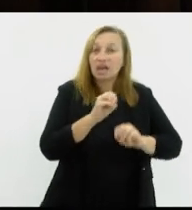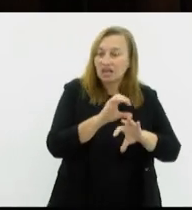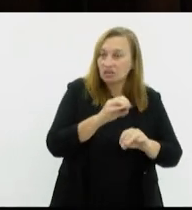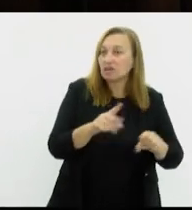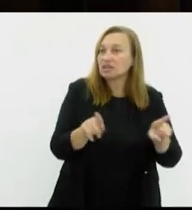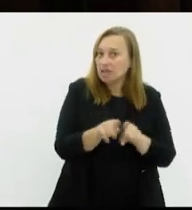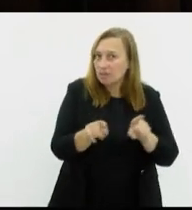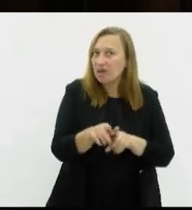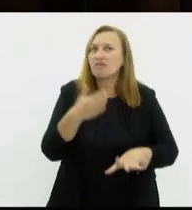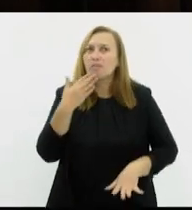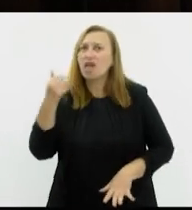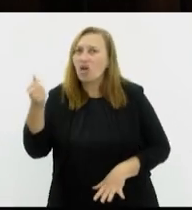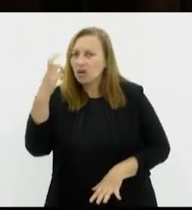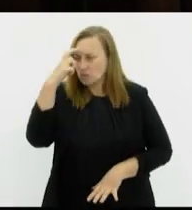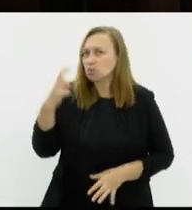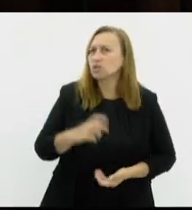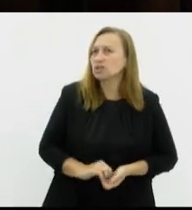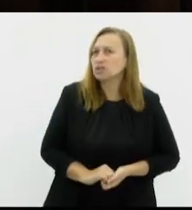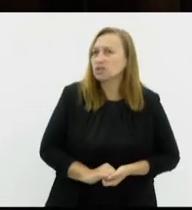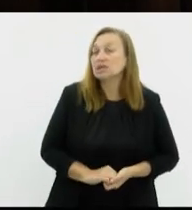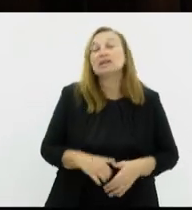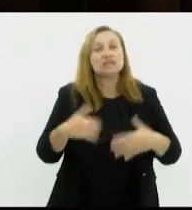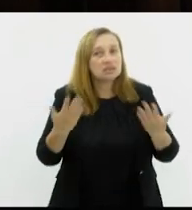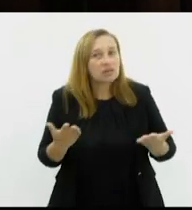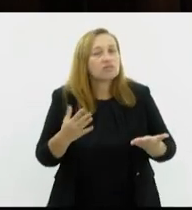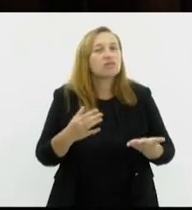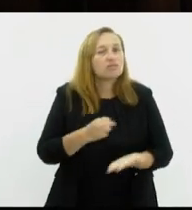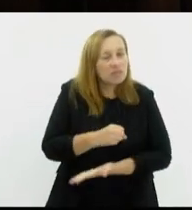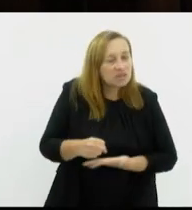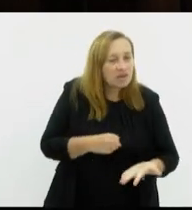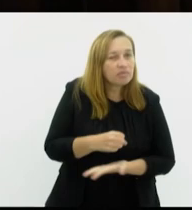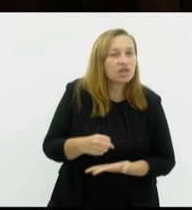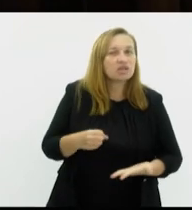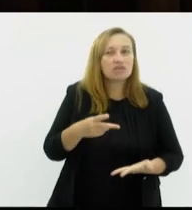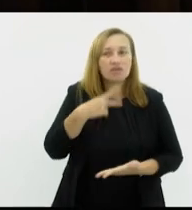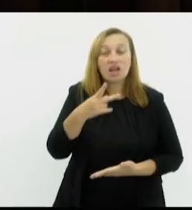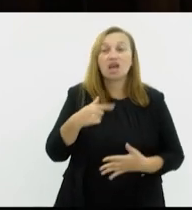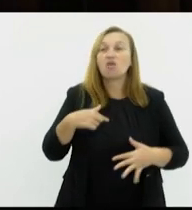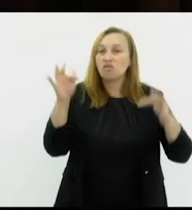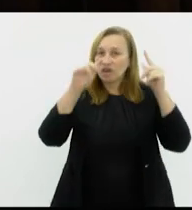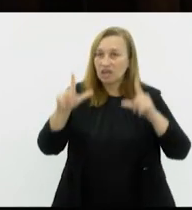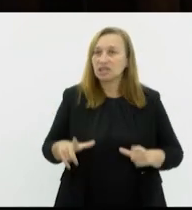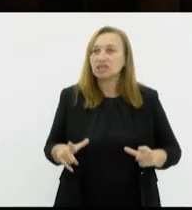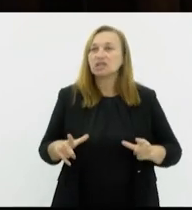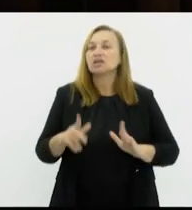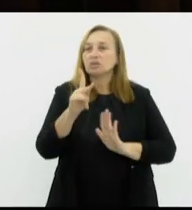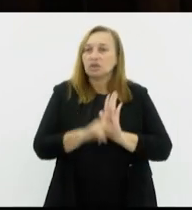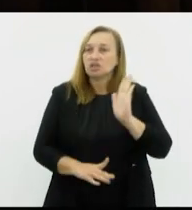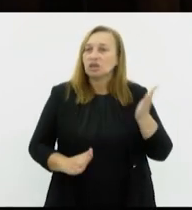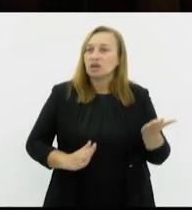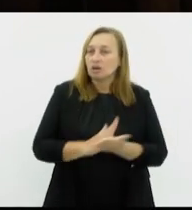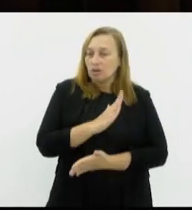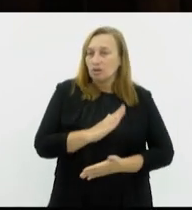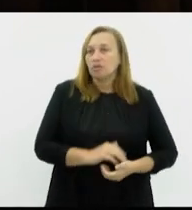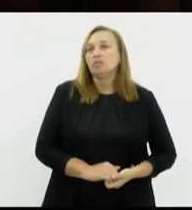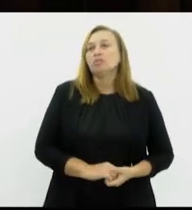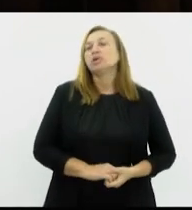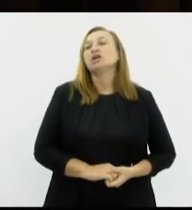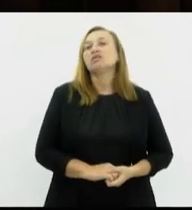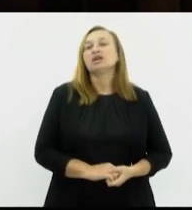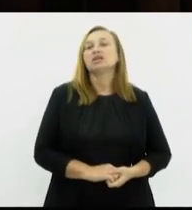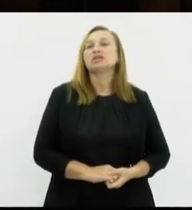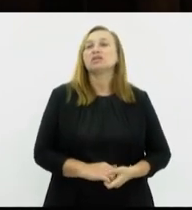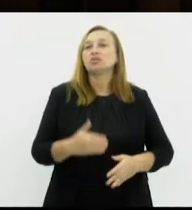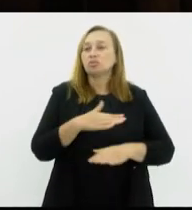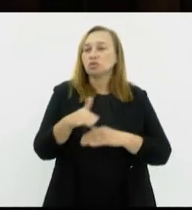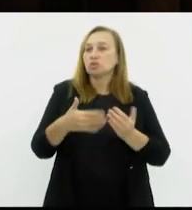se não melhora a cultura. Então, foi basicamente isso, e fico muito feliz desse projeto ter sido visto pela galera